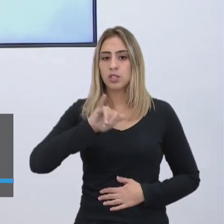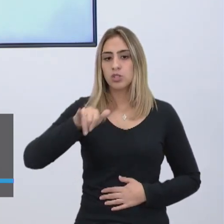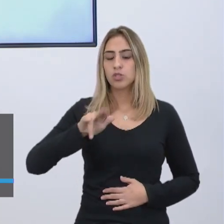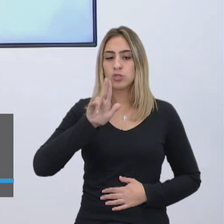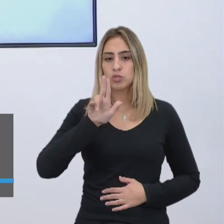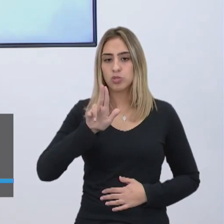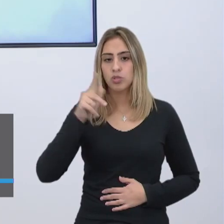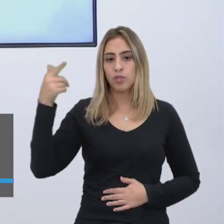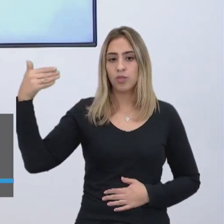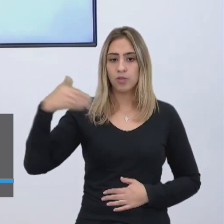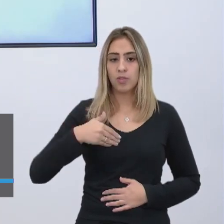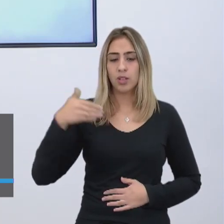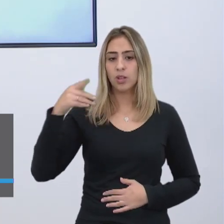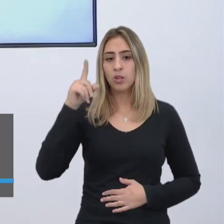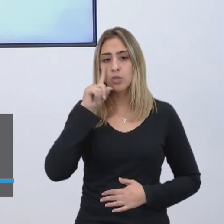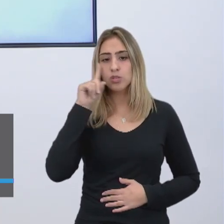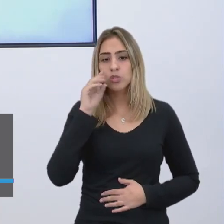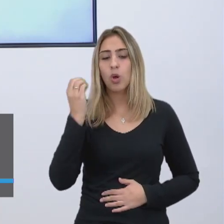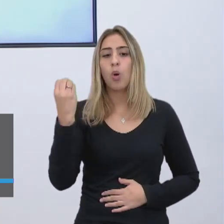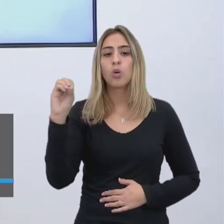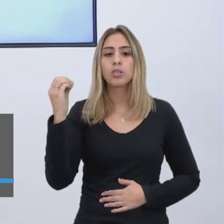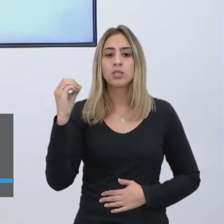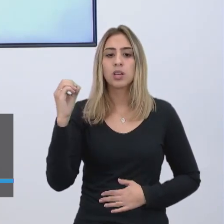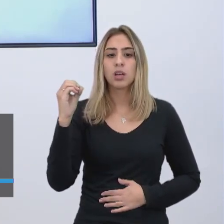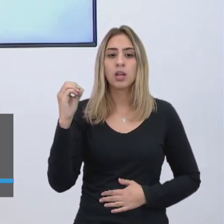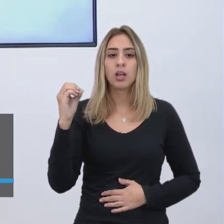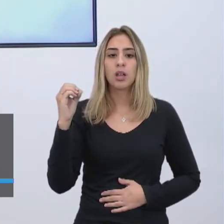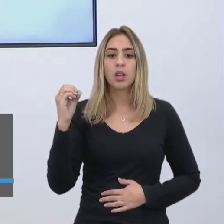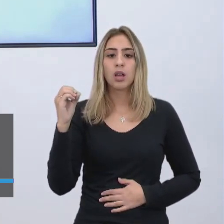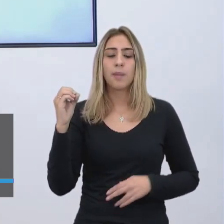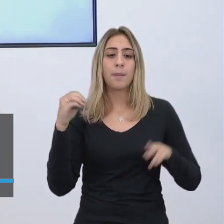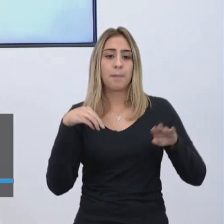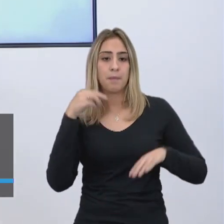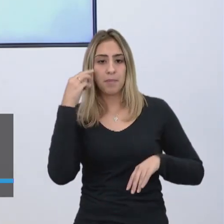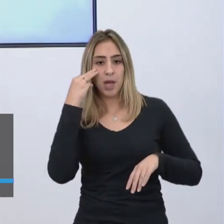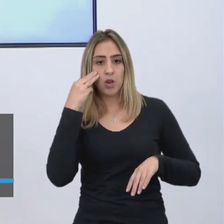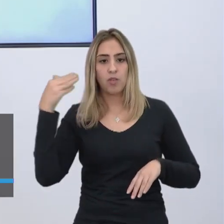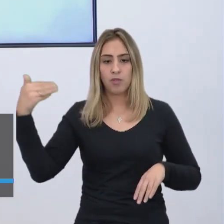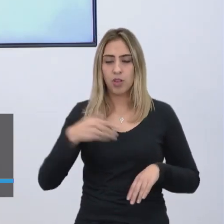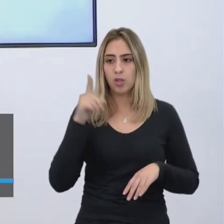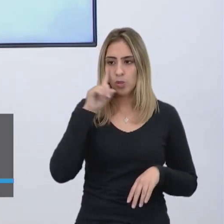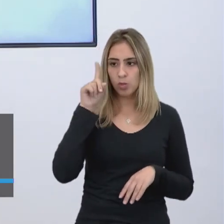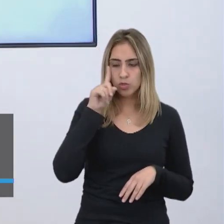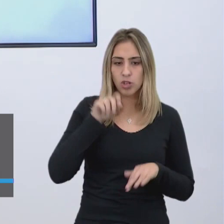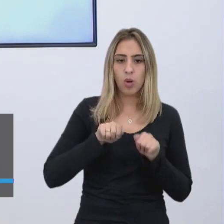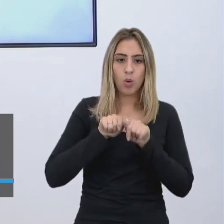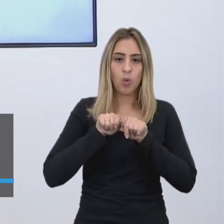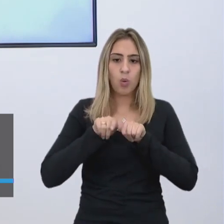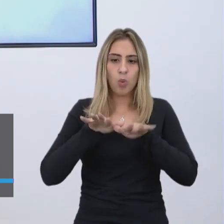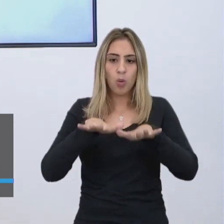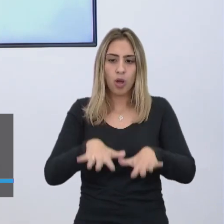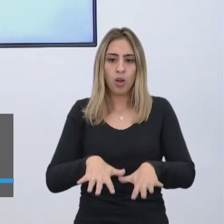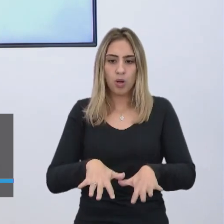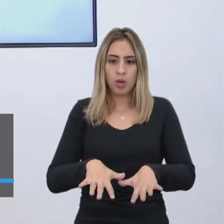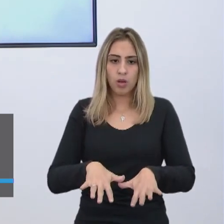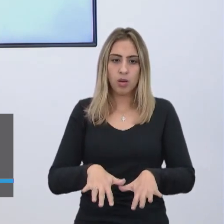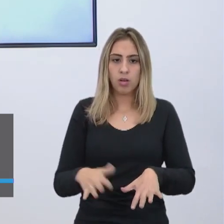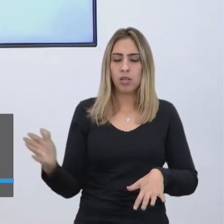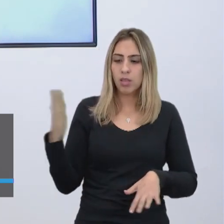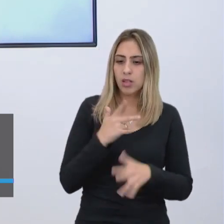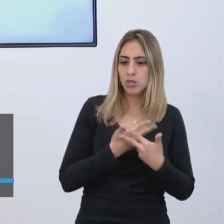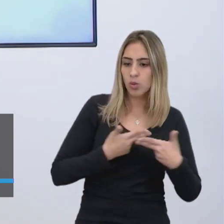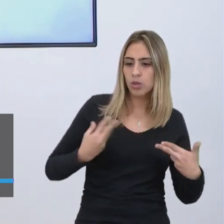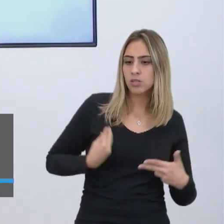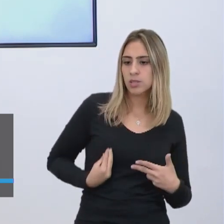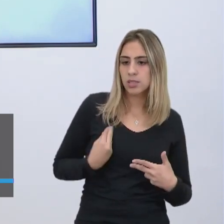vem todos os dias de Osasco. E o Mauro vem todos os dias de Guarulhos. Quando eles vêm para cá, eles trazem certos elementos